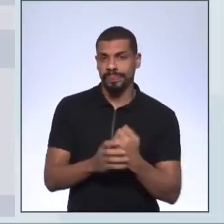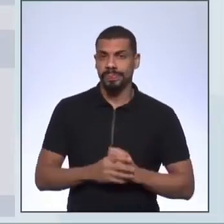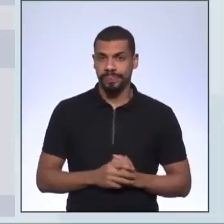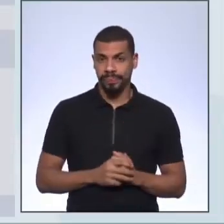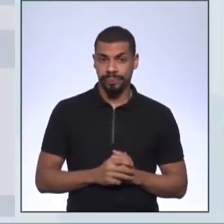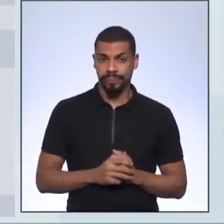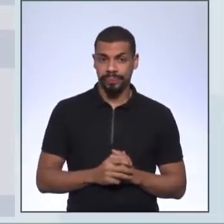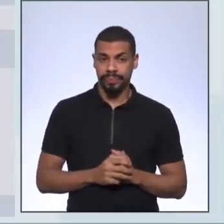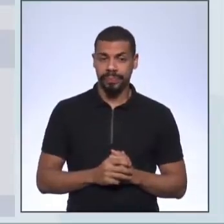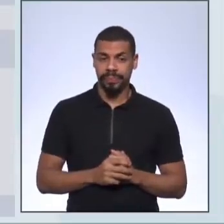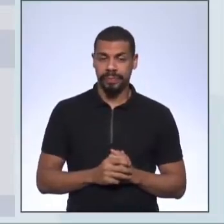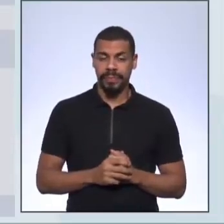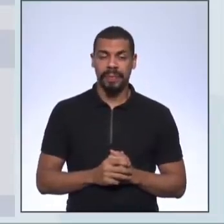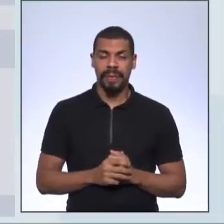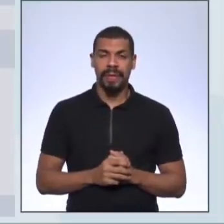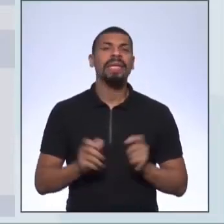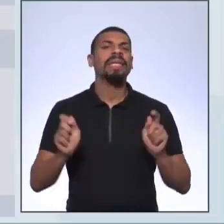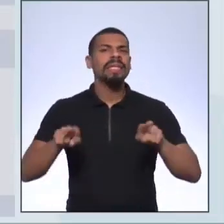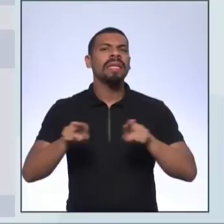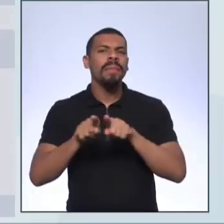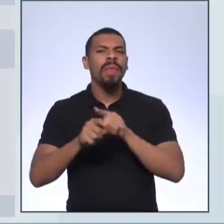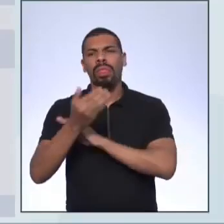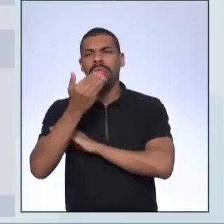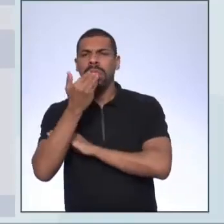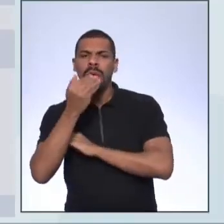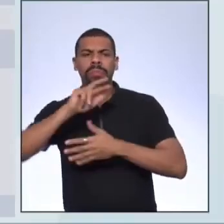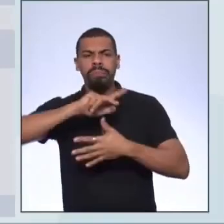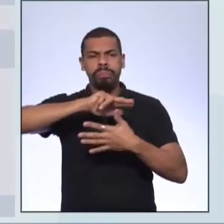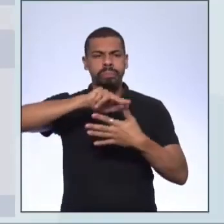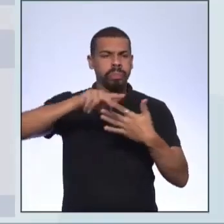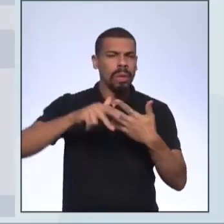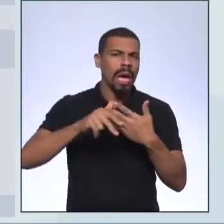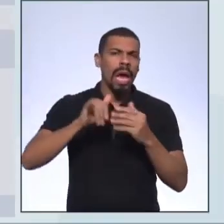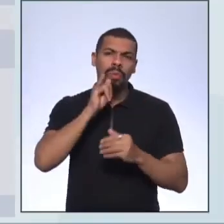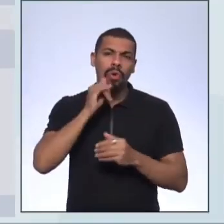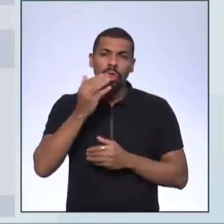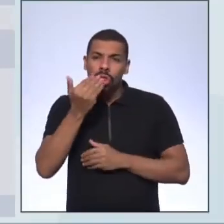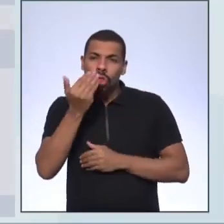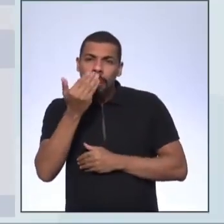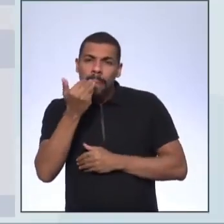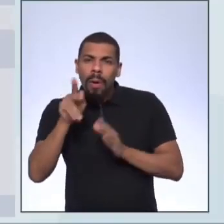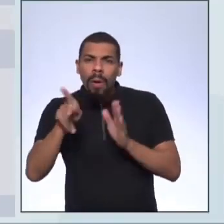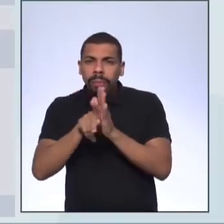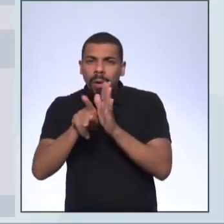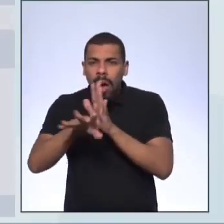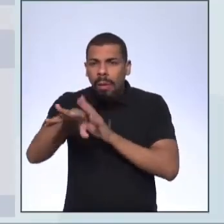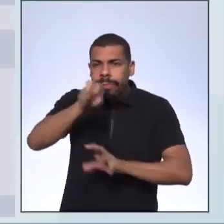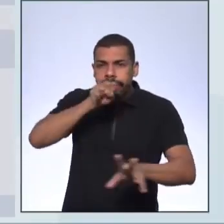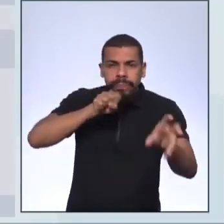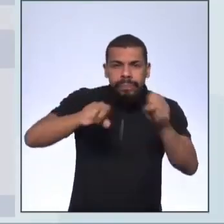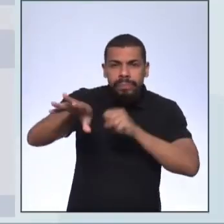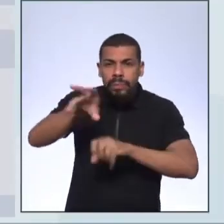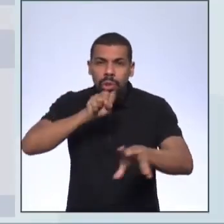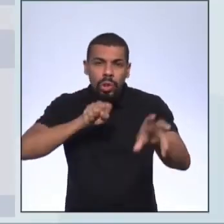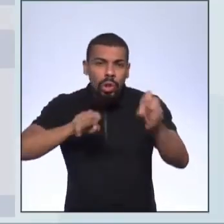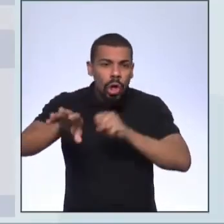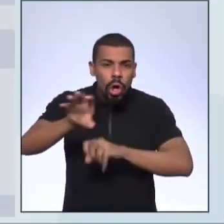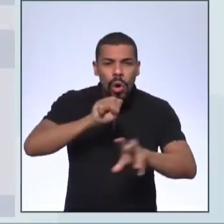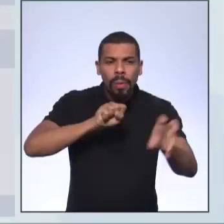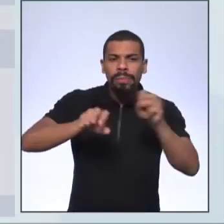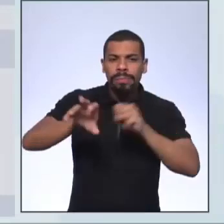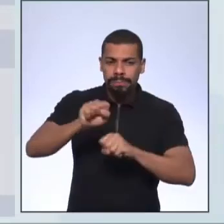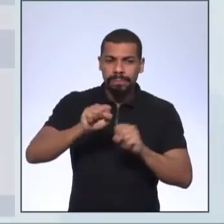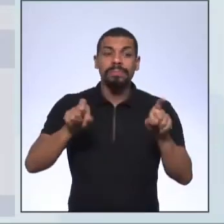E aí a gente pode ter, em relação à nutrição, heterótrofos, ou seja, aqueles que se alimentam através de absorção, e os autótrofos,